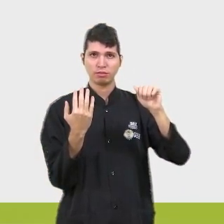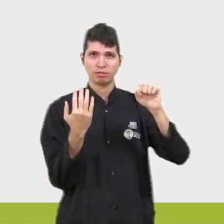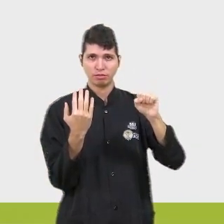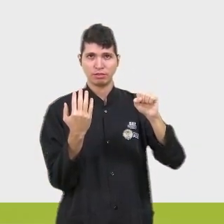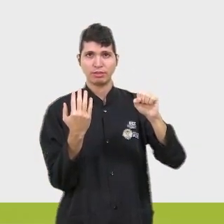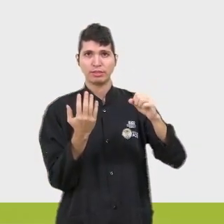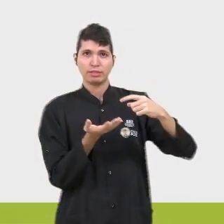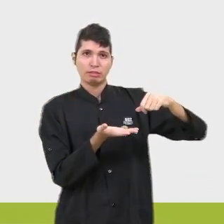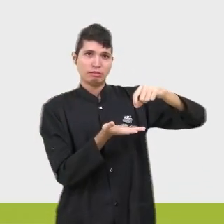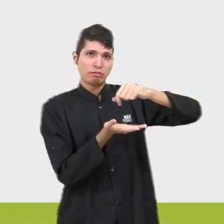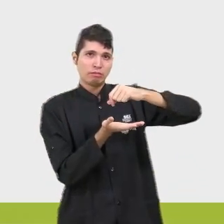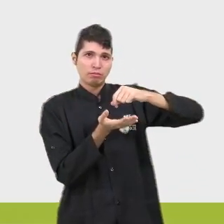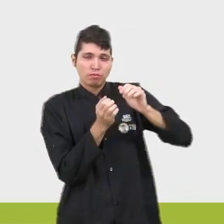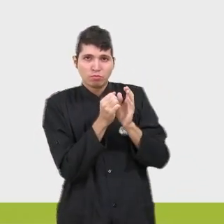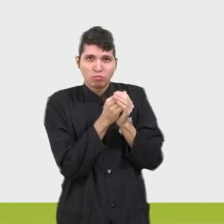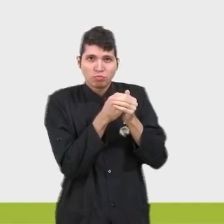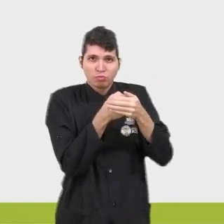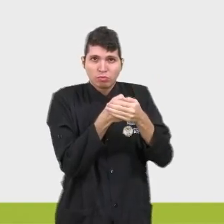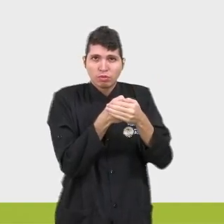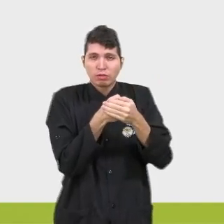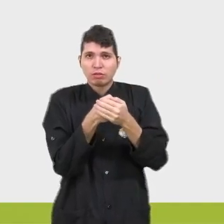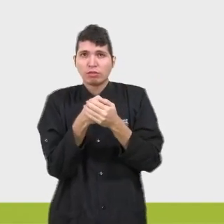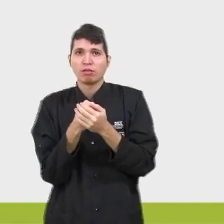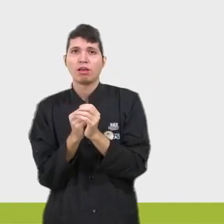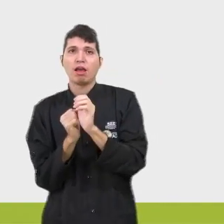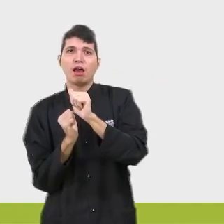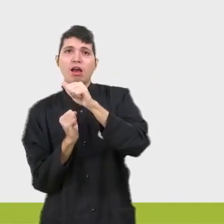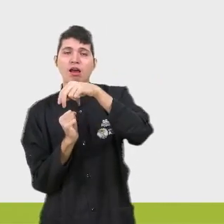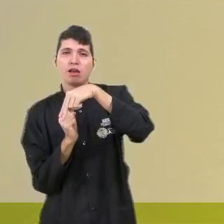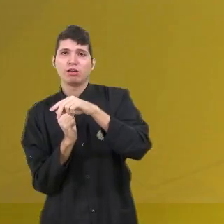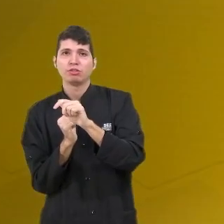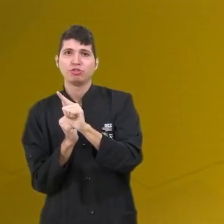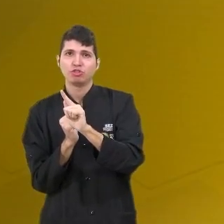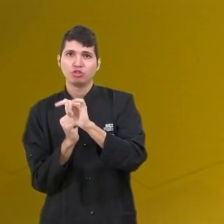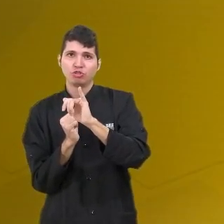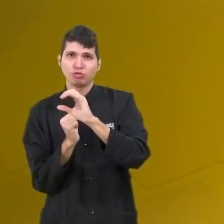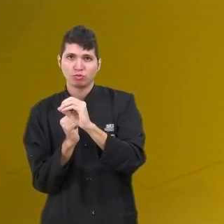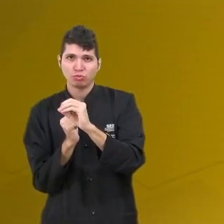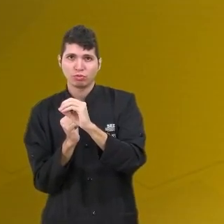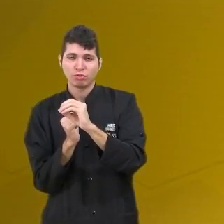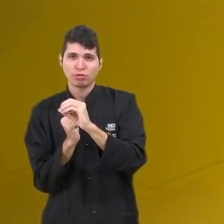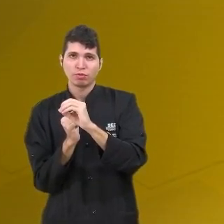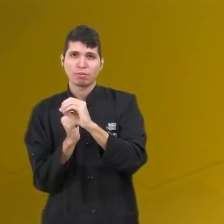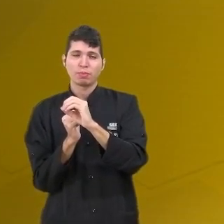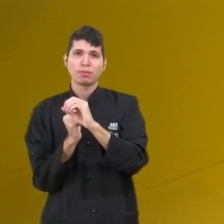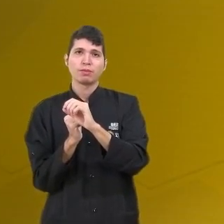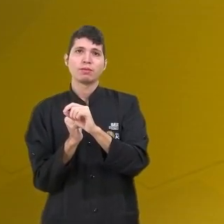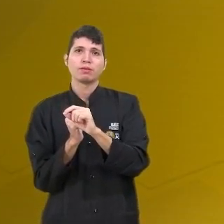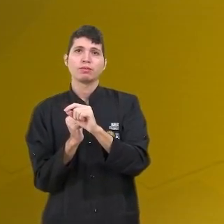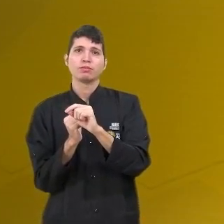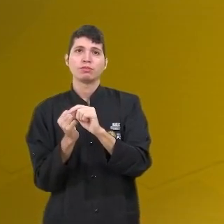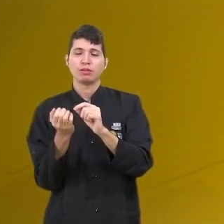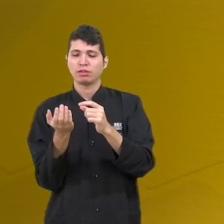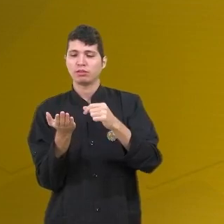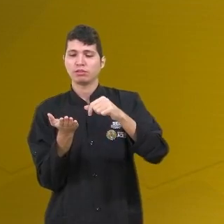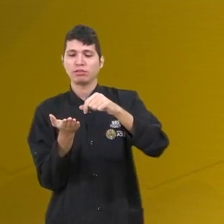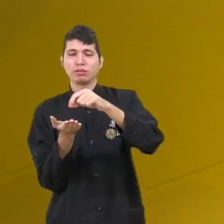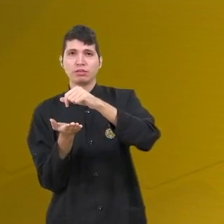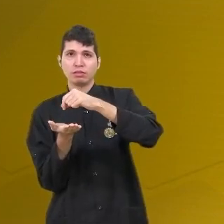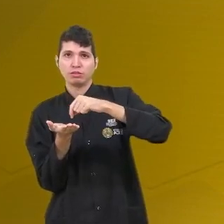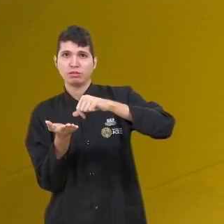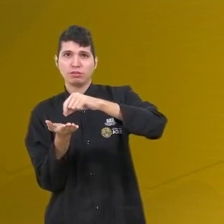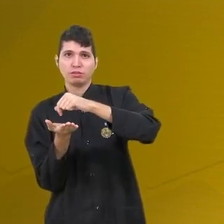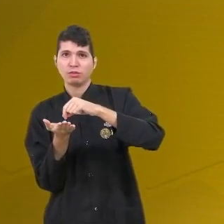e as angiospermas, elas são fanerógamas, que têm sementes